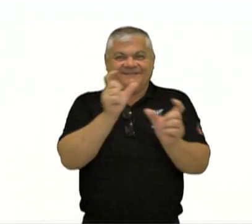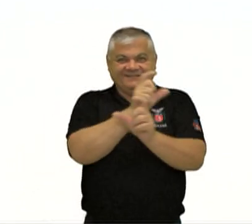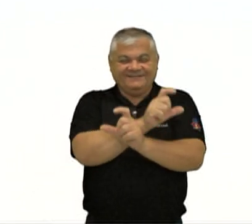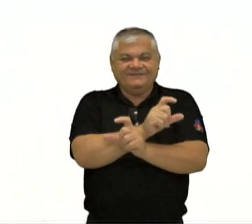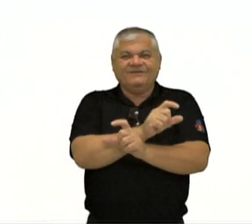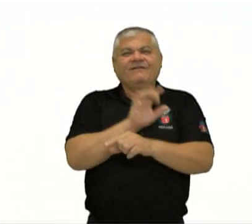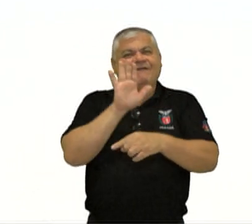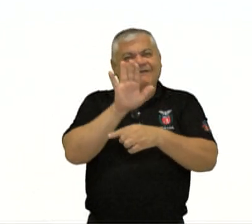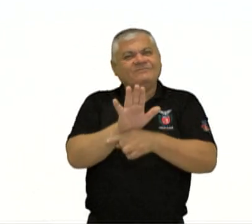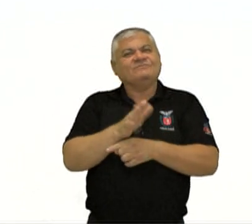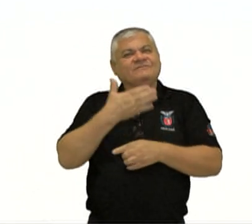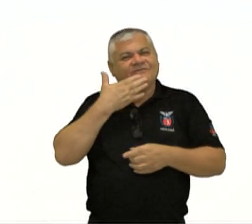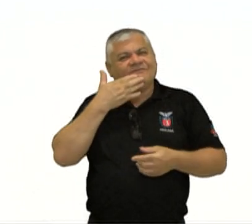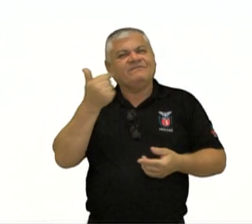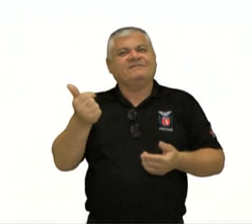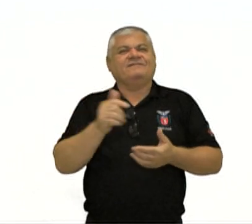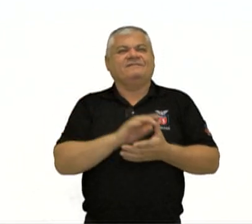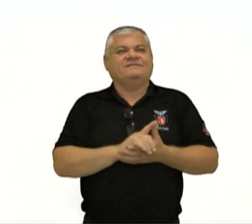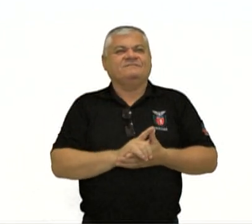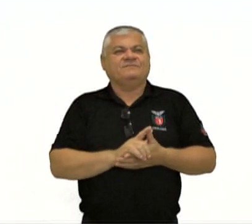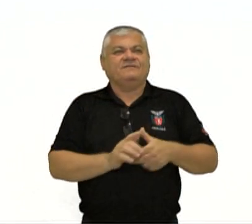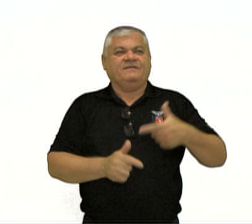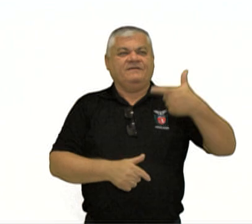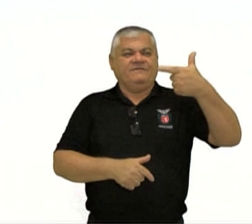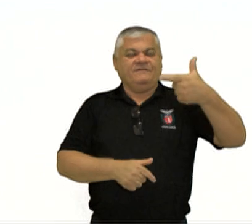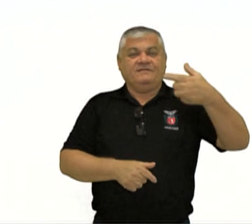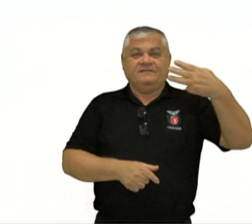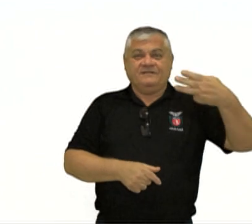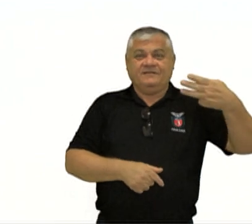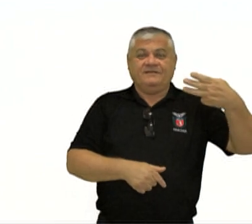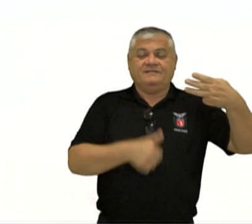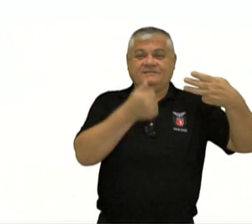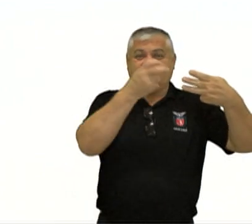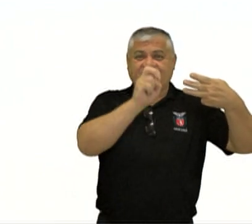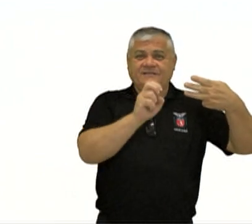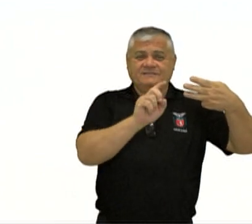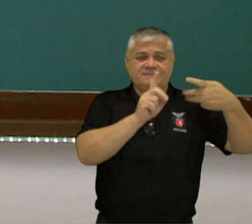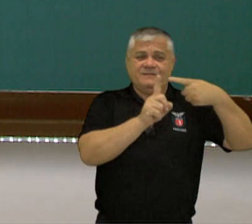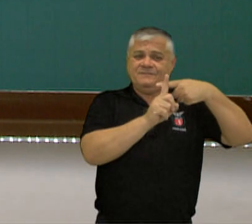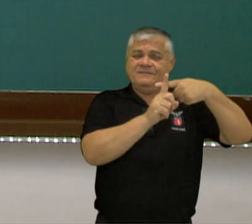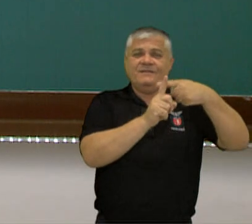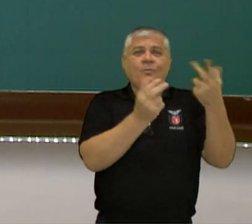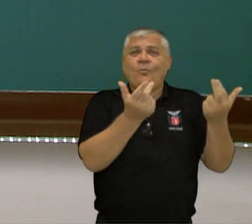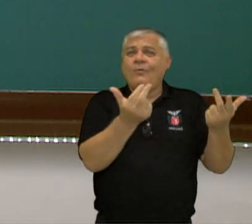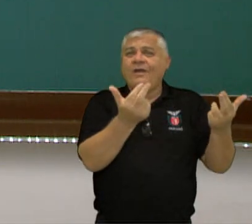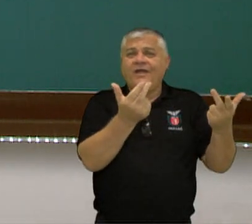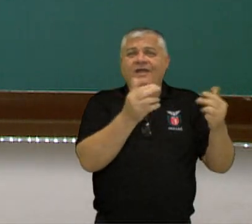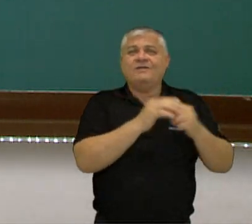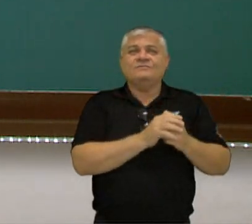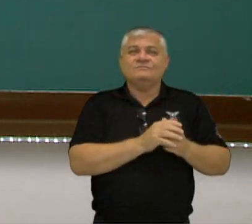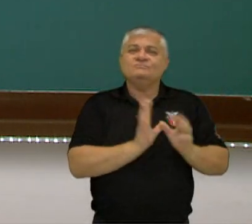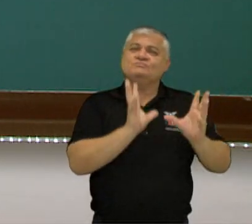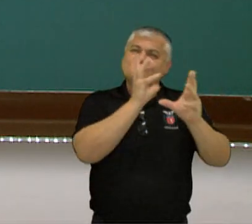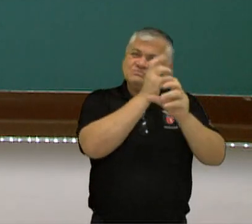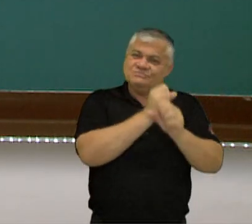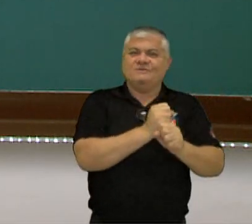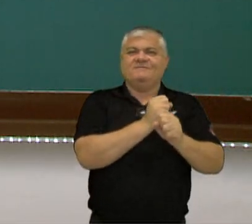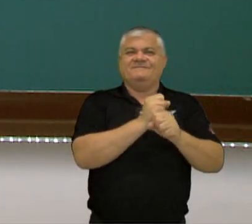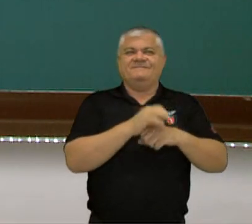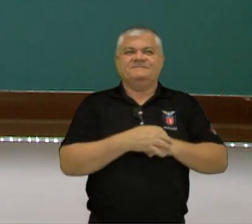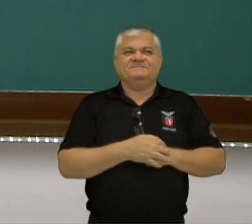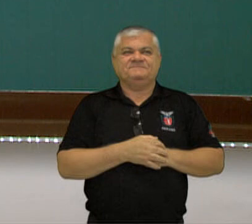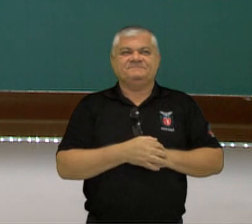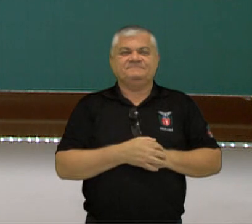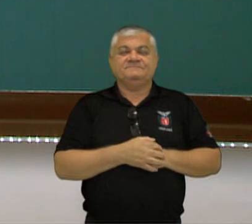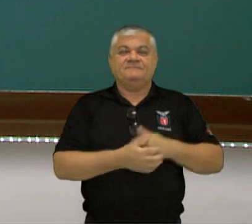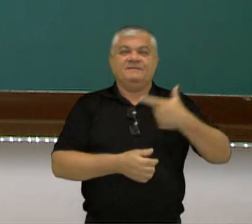Por que isso facilita? Porque o 23 e o 15, eles têm o mesmo sinal, né? E números com sinal igual, a gente soma.